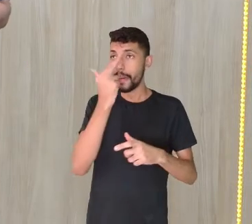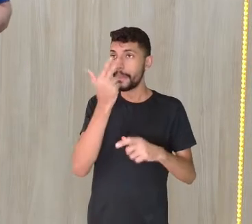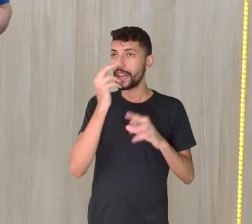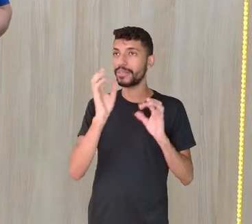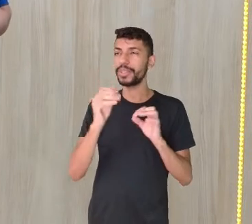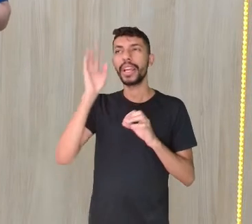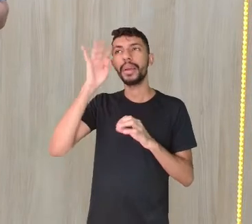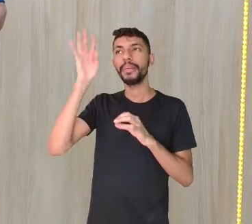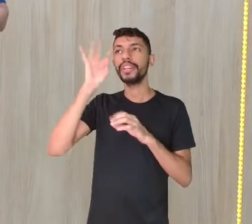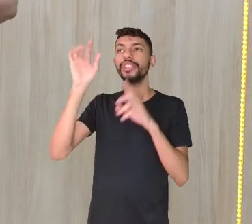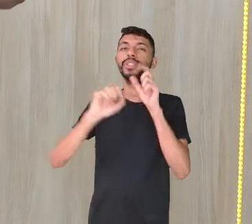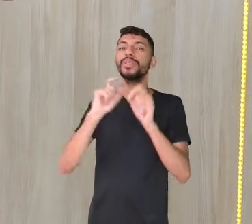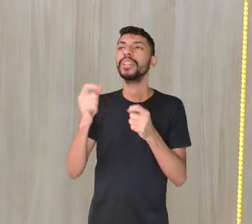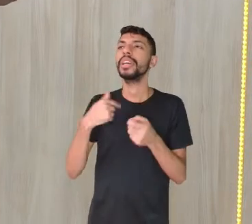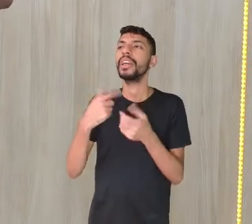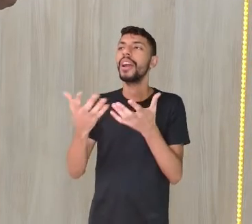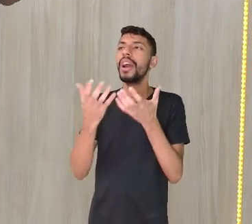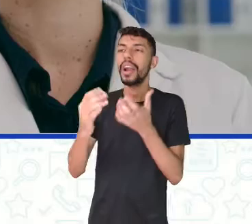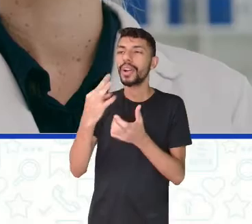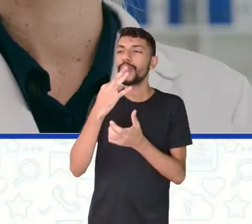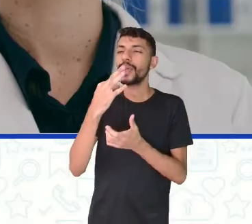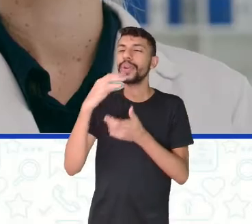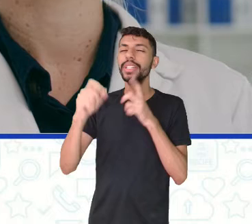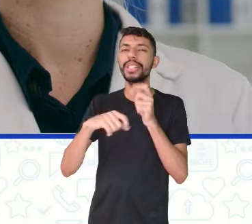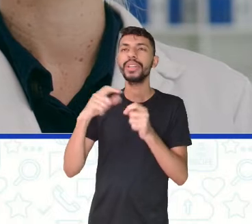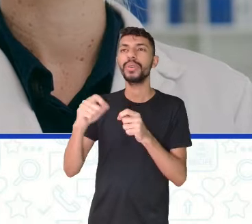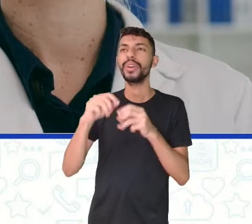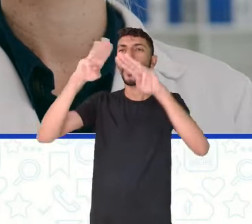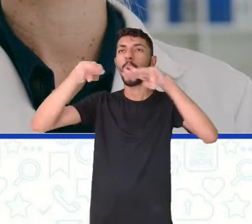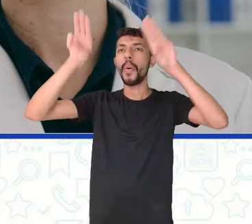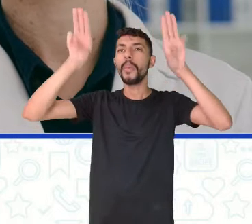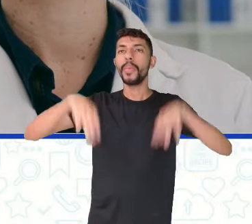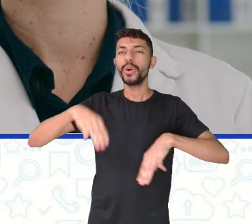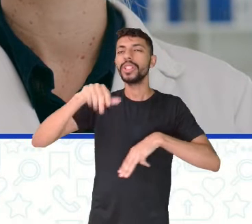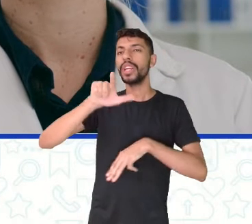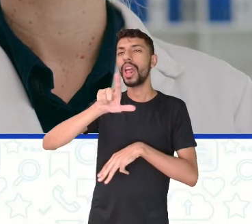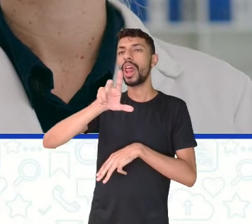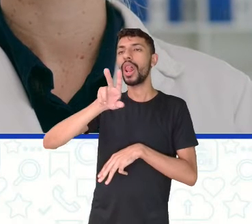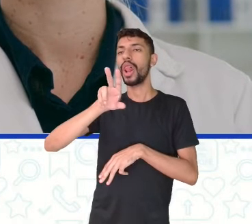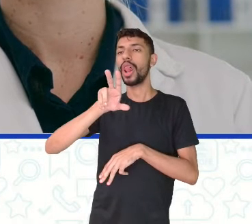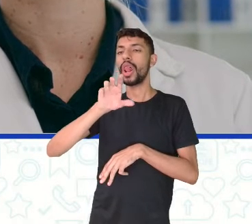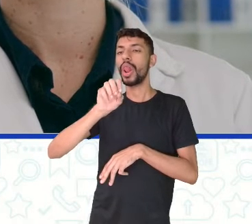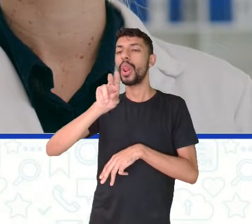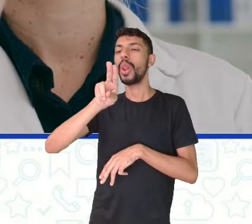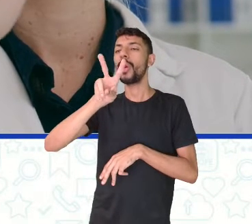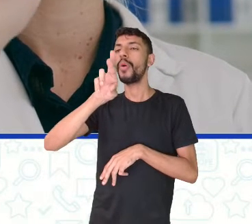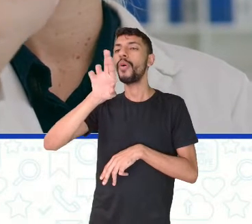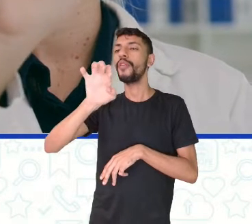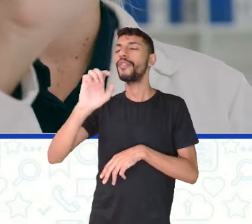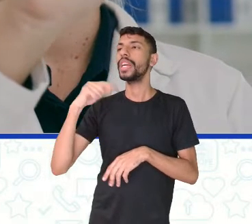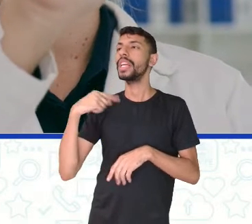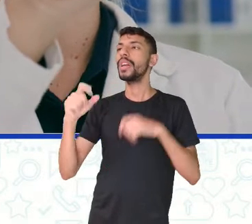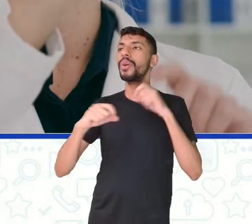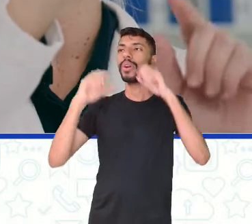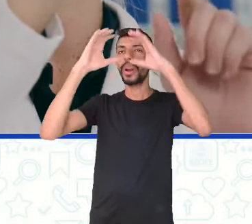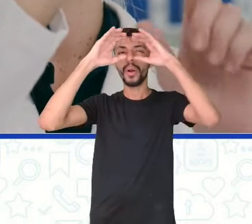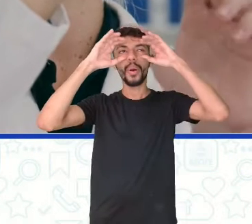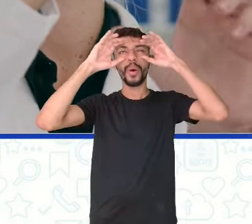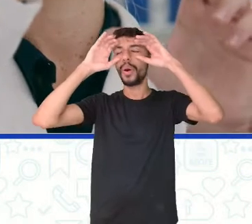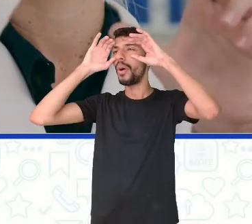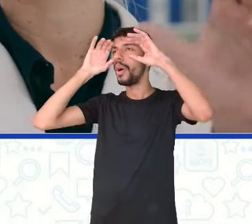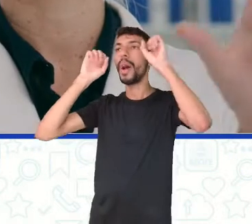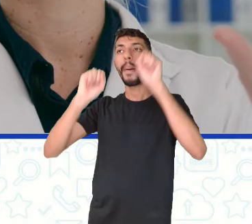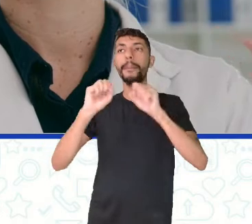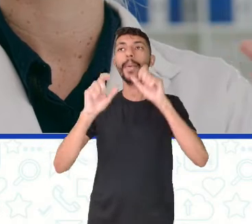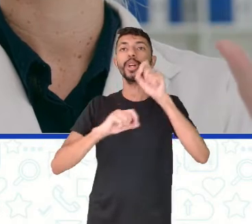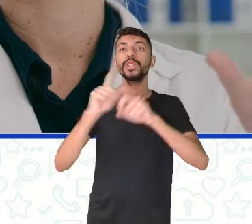quero agora conhecer o Museu do Louvre. E aí eu vou ficar aqui, ó, com o meu óculos e eu vou poder passear por